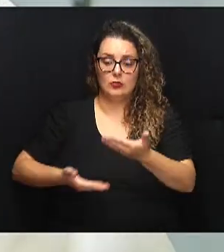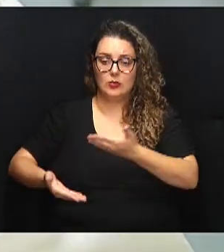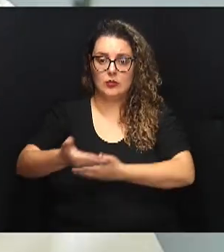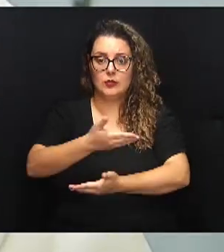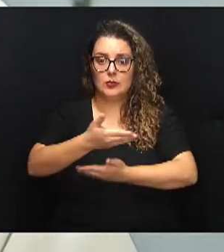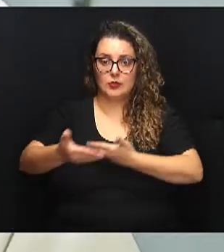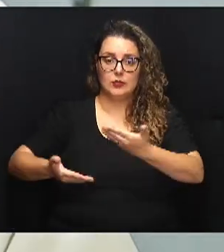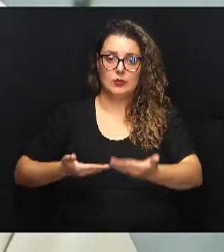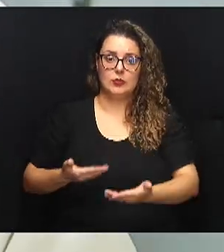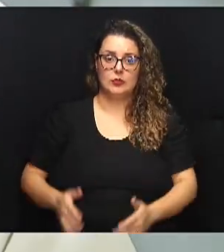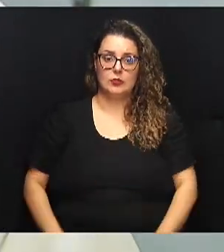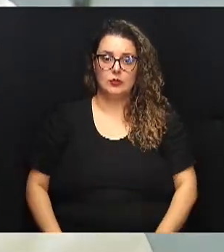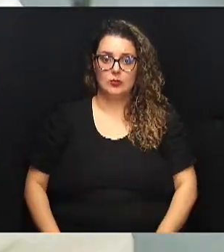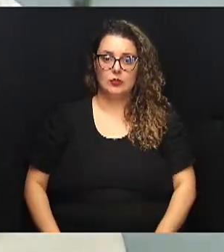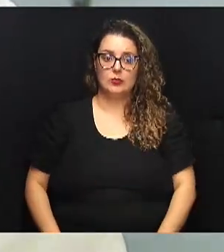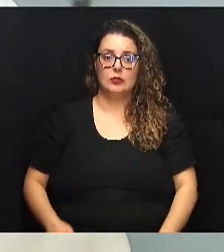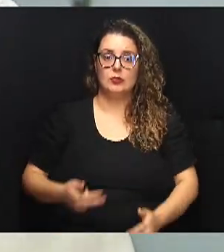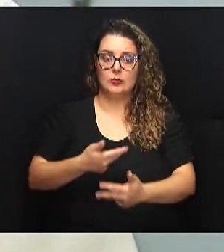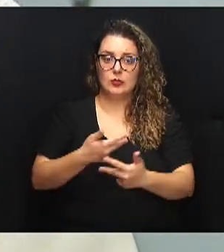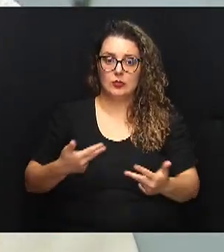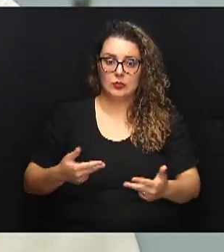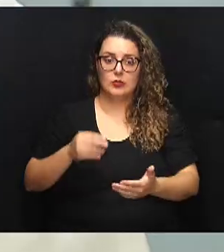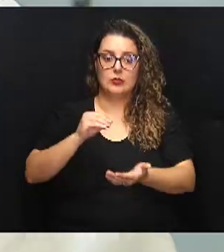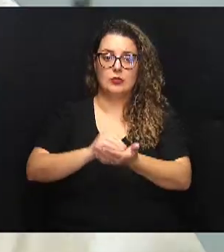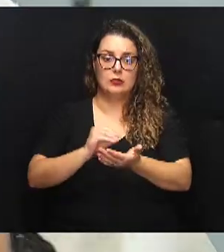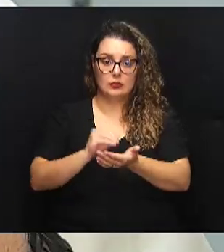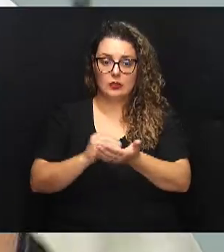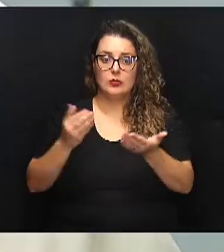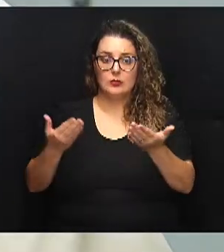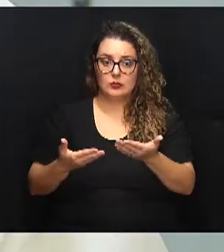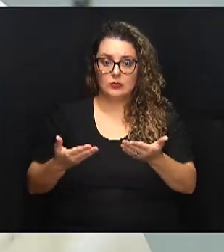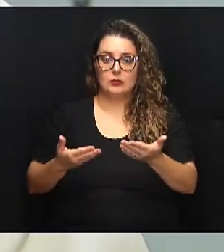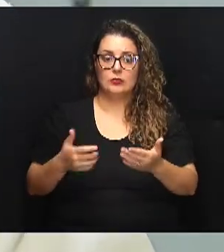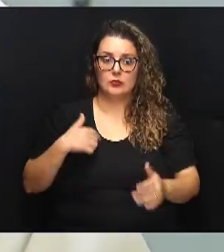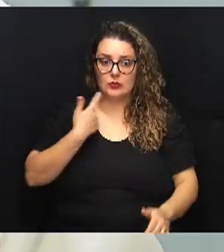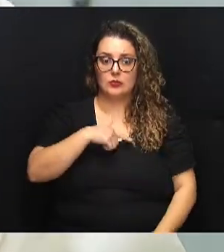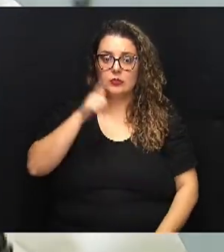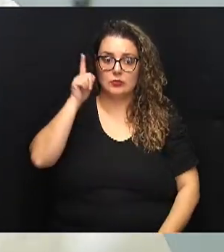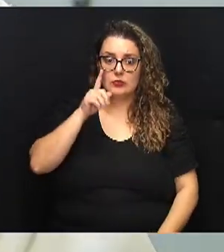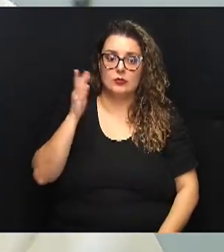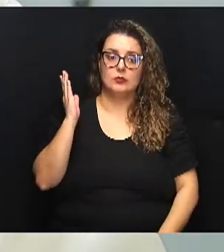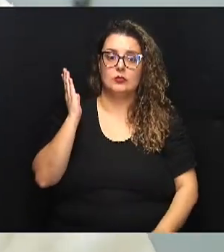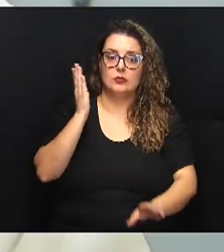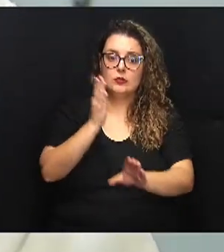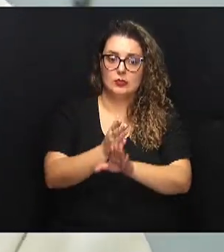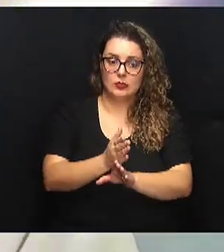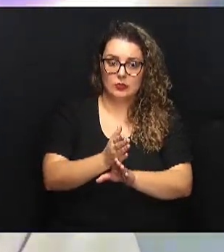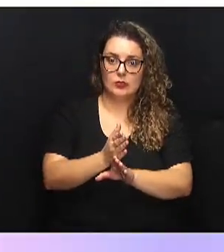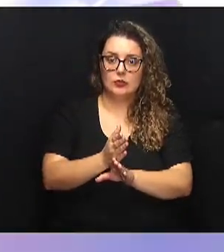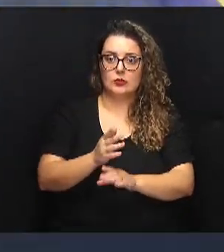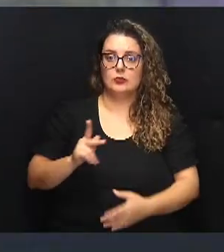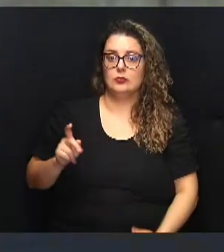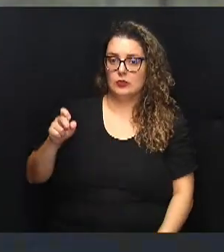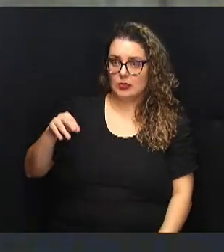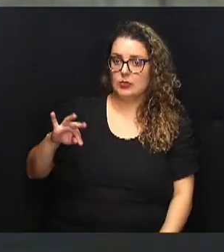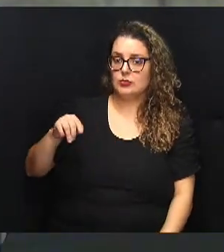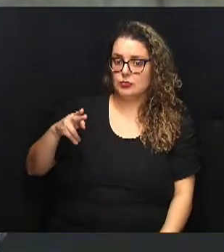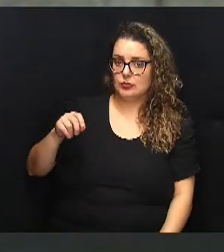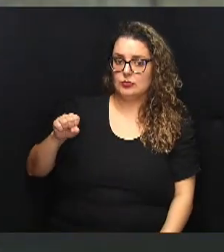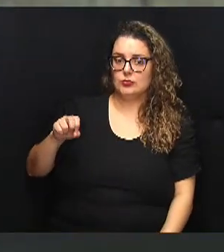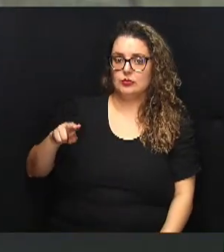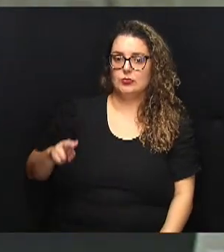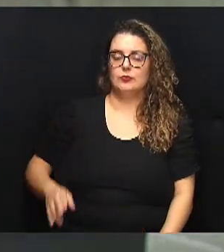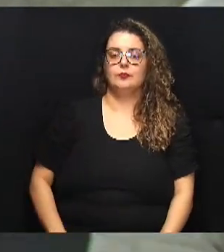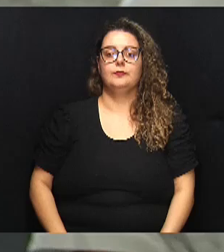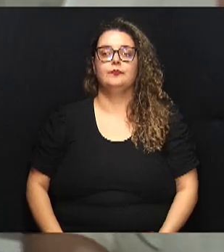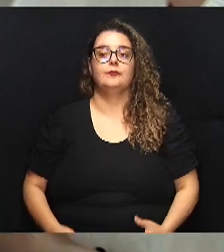assim, coisas que a gente vê que falta muito hoje em dia, a gente consegue encontrar eles na prática do Kenjutsu. Pessoal, agora tô aqui com